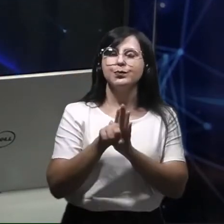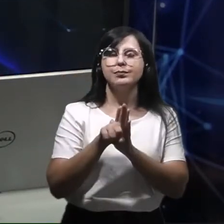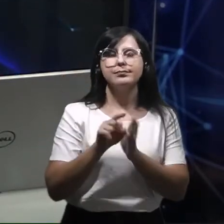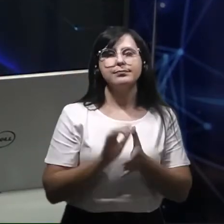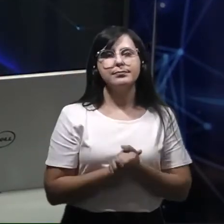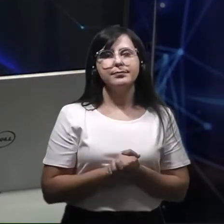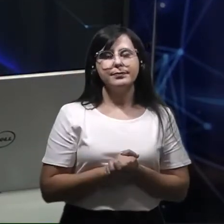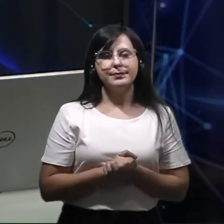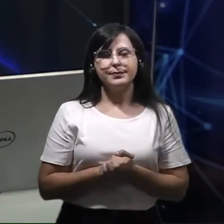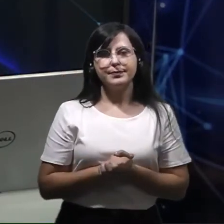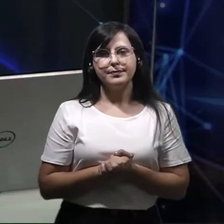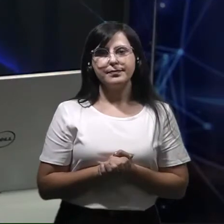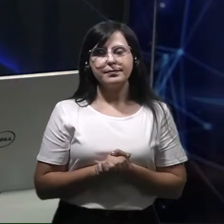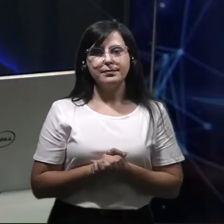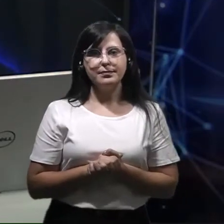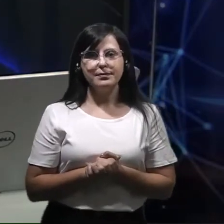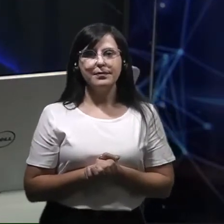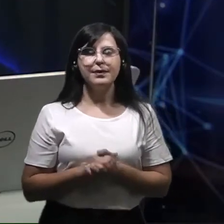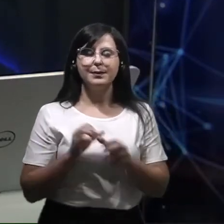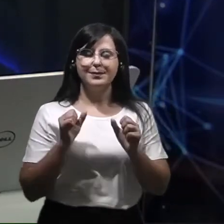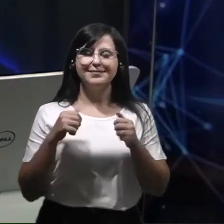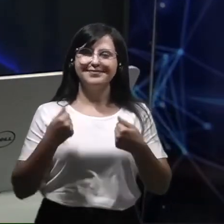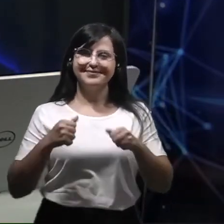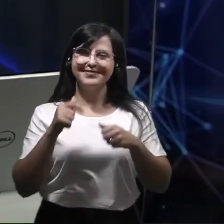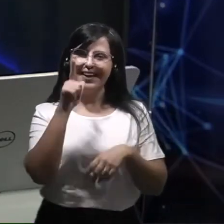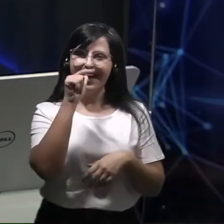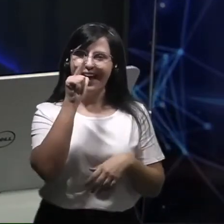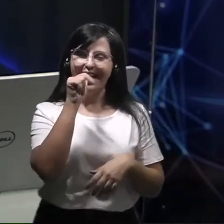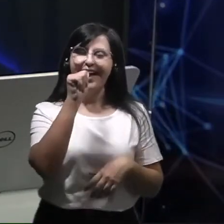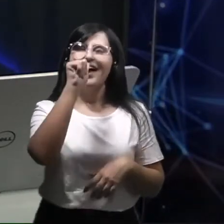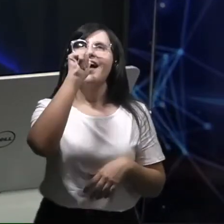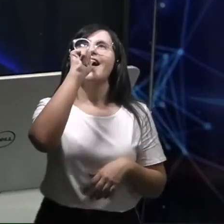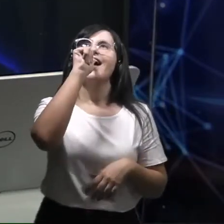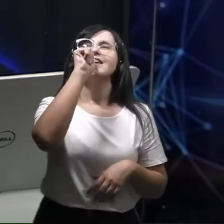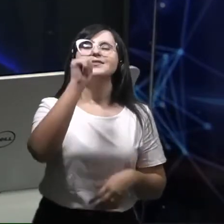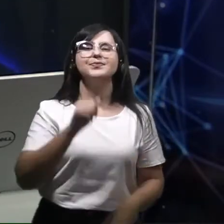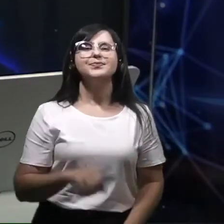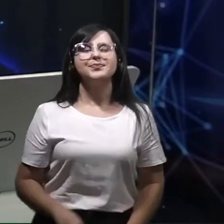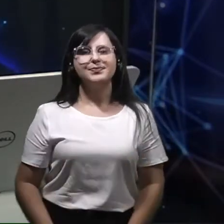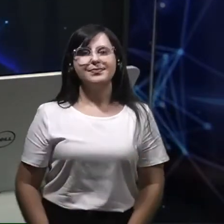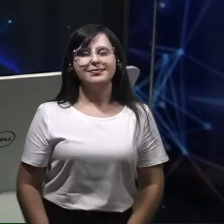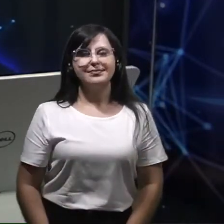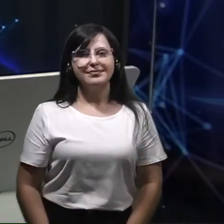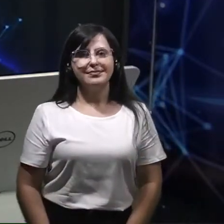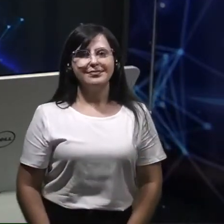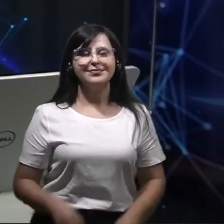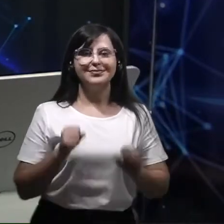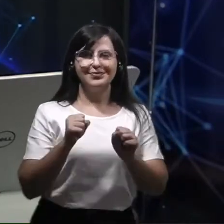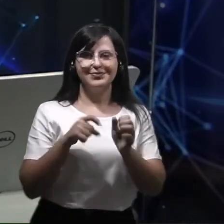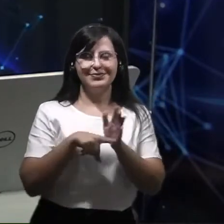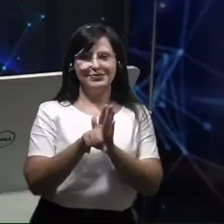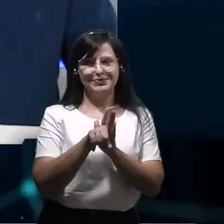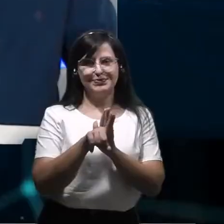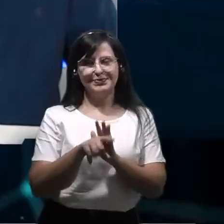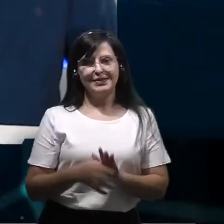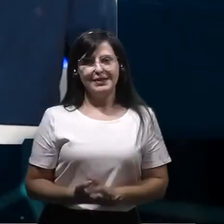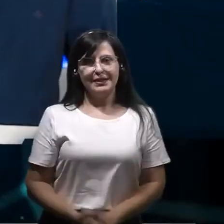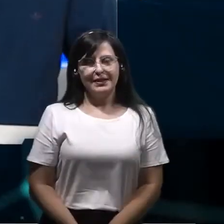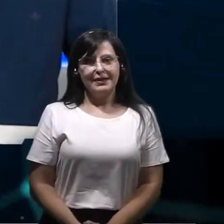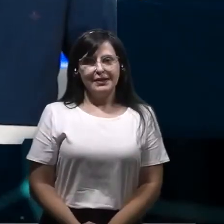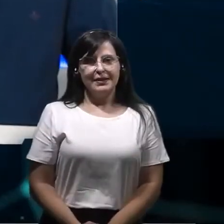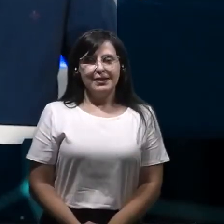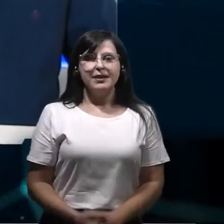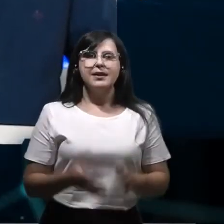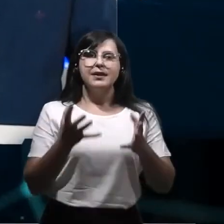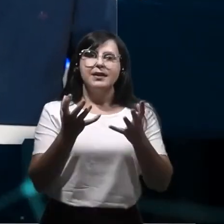efetuar a sua... Se eu esperar o candidato beber água, vamos lá. O senhor tem o tempo de um minuto, então, para efetuar a sua pergunta ao candidato Roberto. Eu